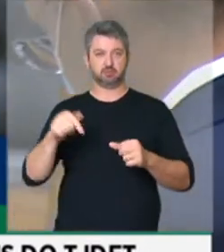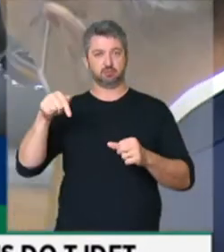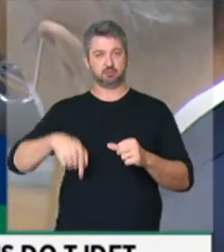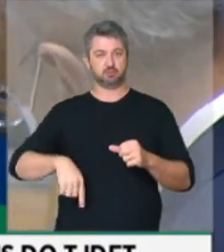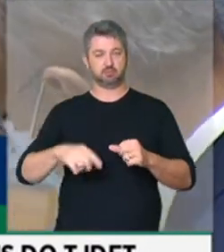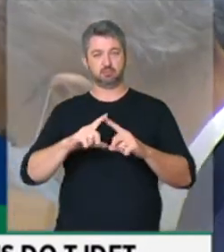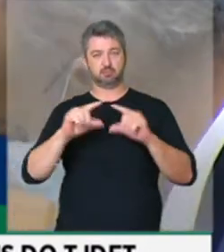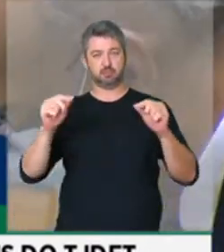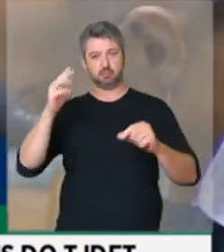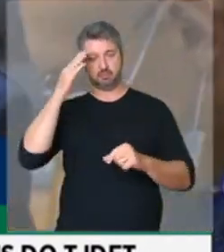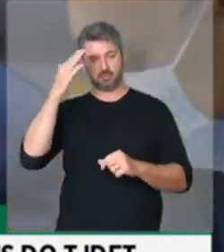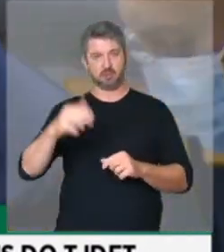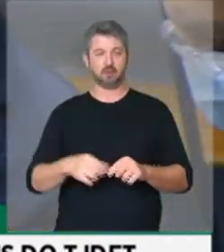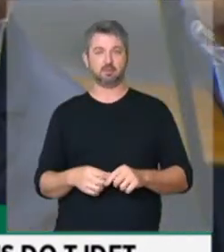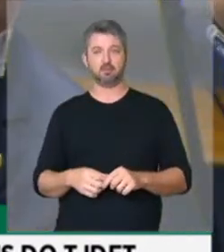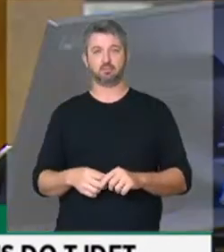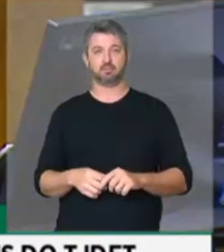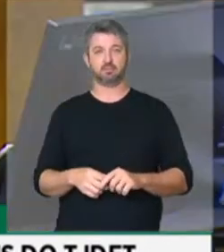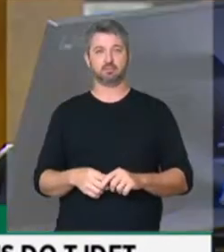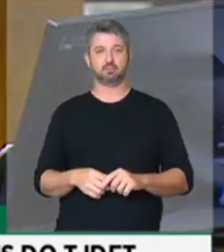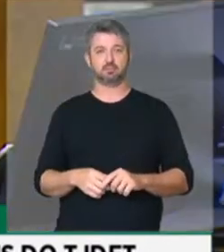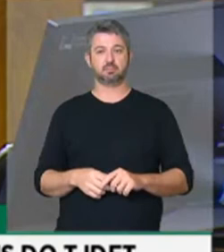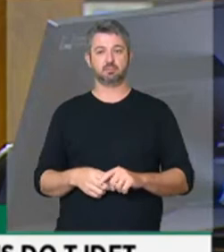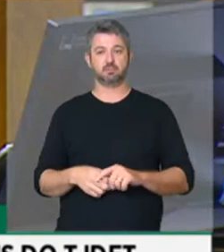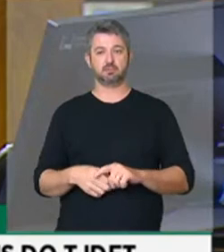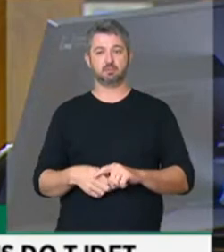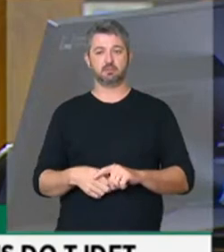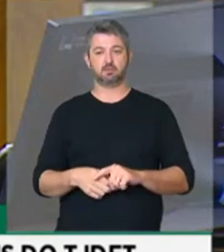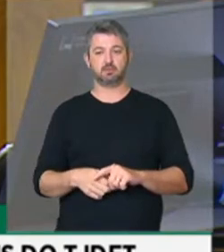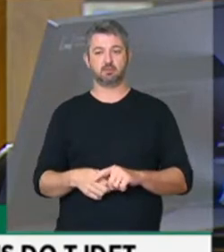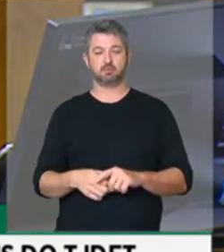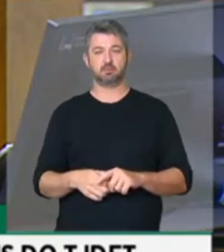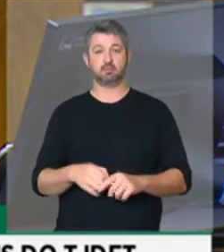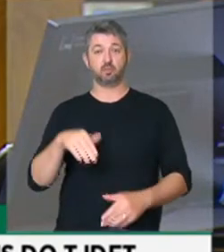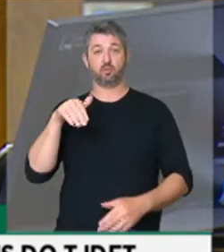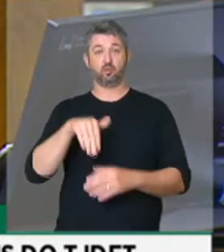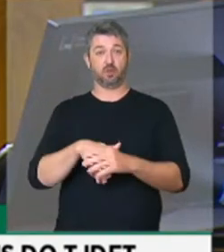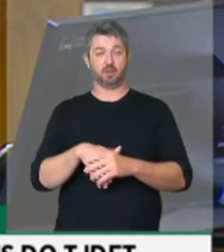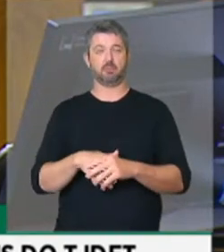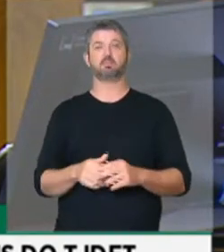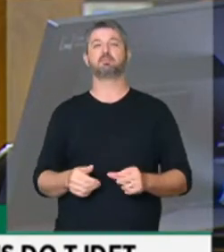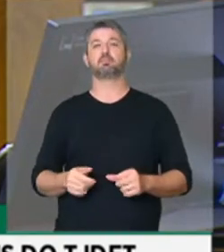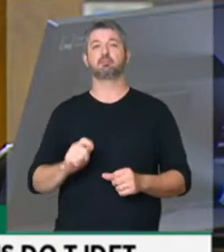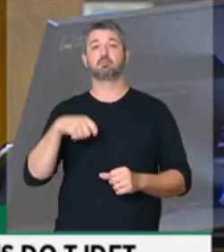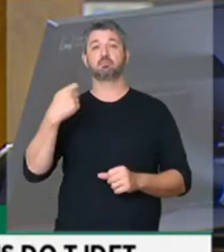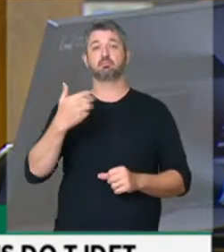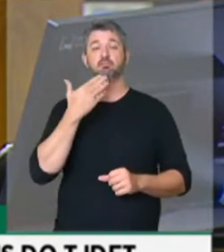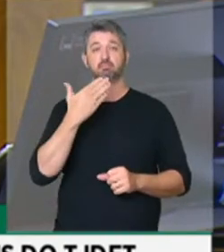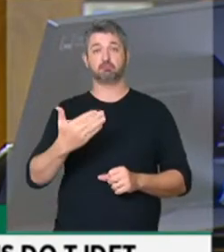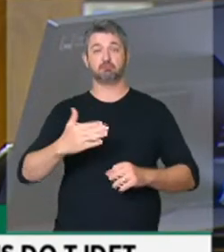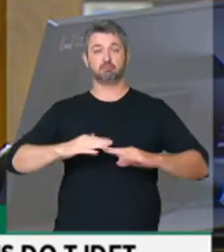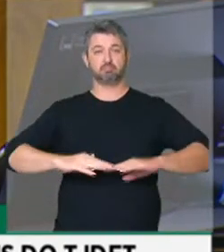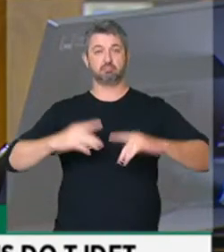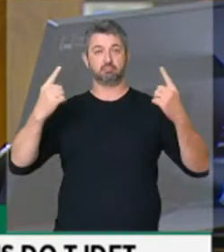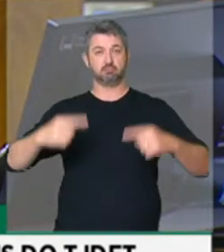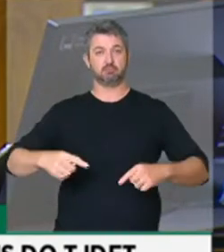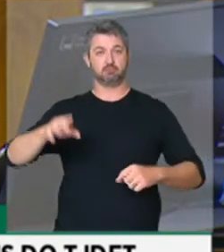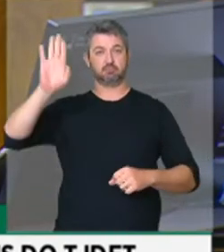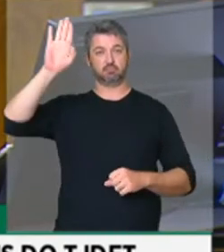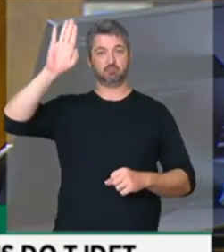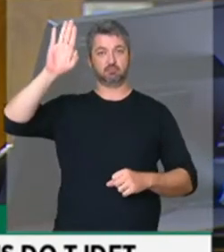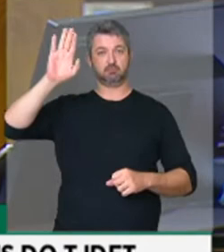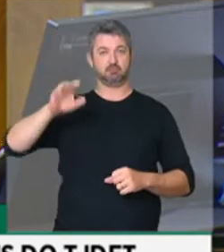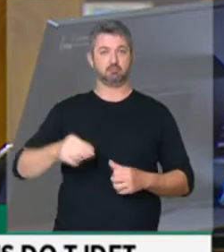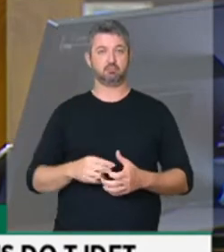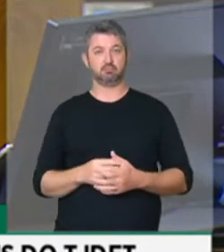Brasília. Muito obrigado, senhor presidente. Obrigado, deputado. Em votação, Aqueles que forem pela aprovação, permaneçam